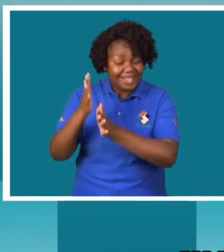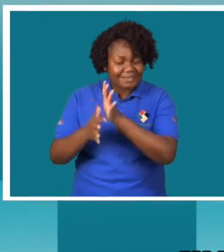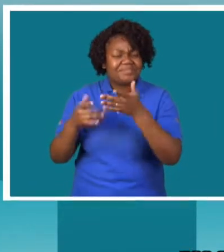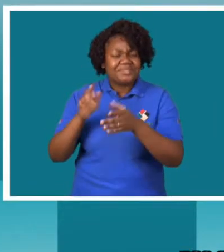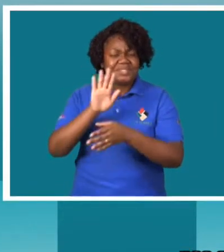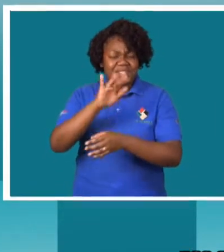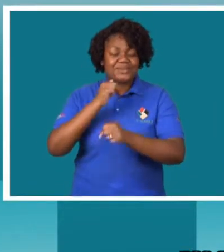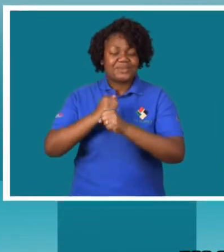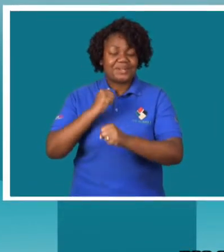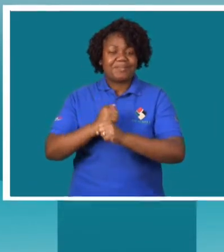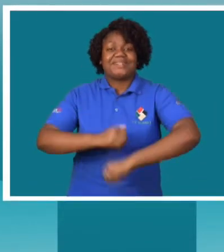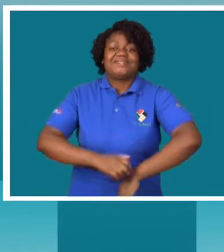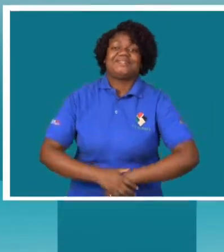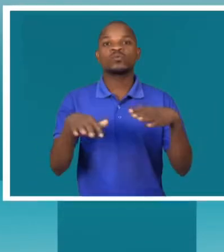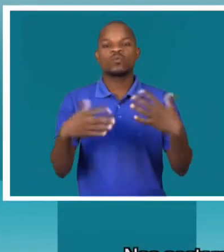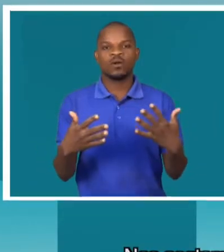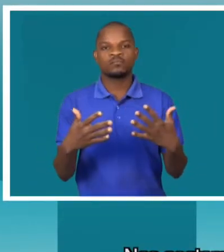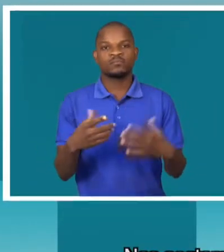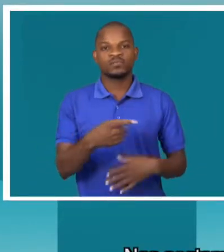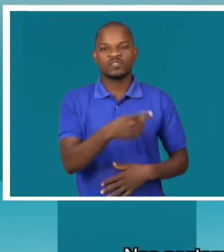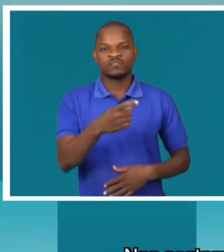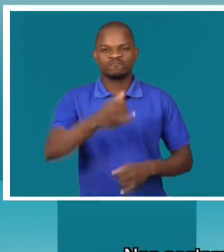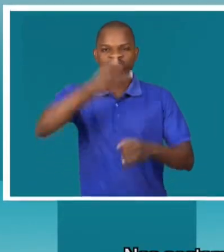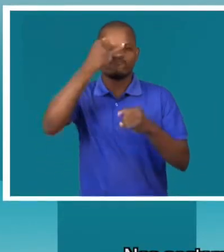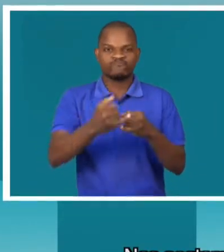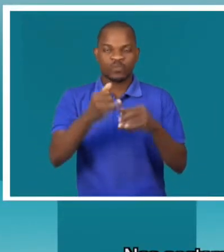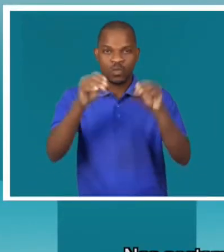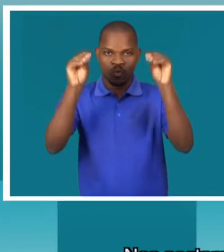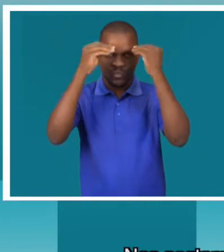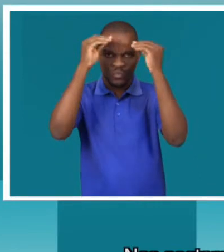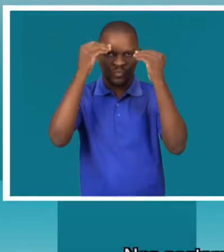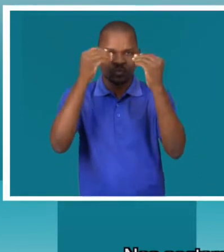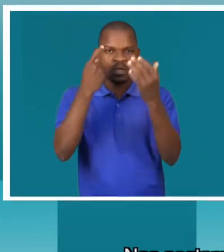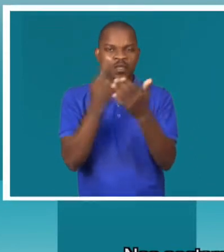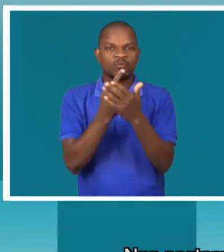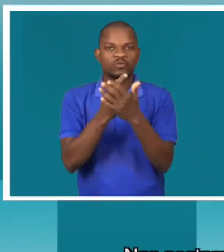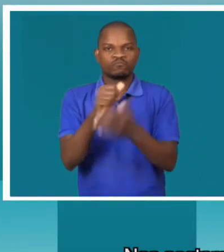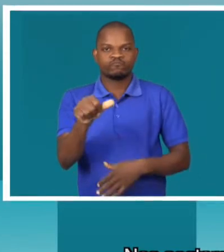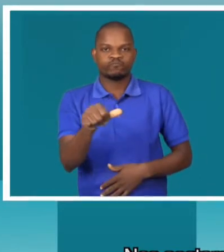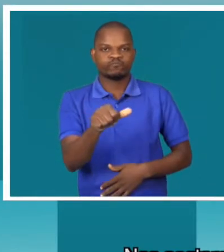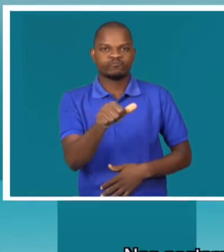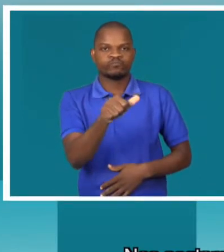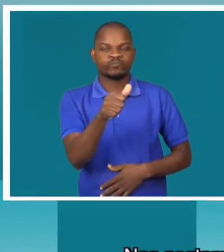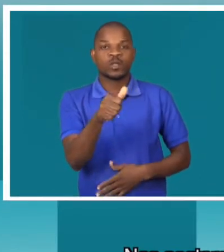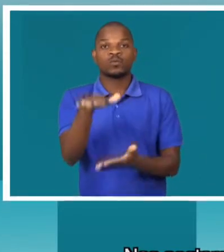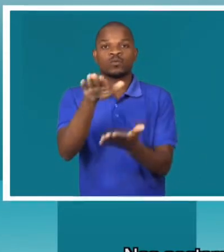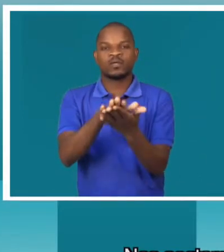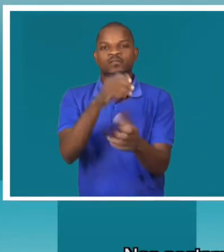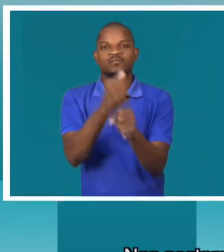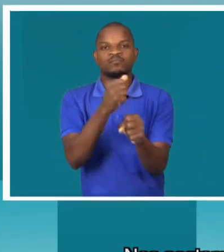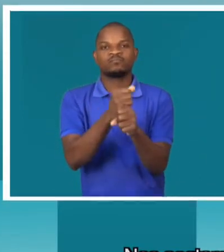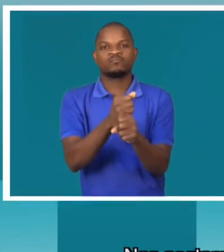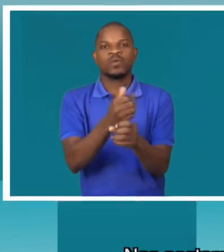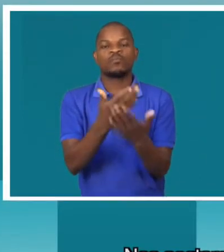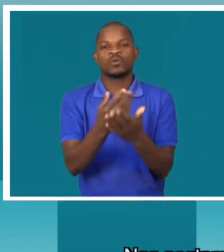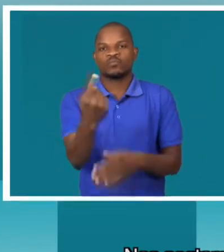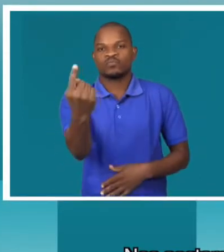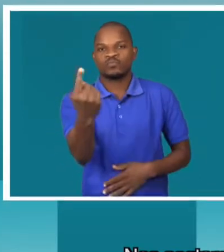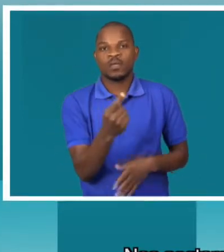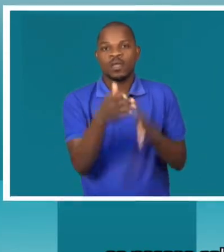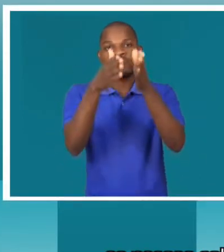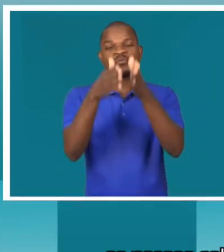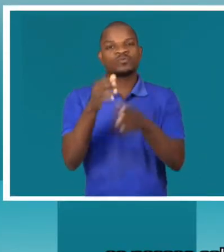setores de trabalho. Nos setores deles, quando chega alguém lá no setor que precisa, que tem uma barreira de